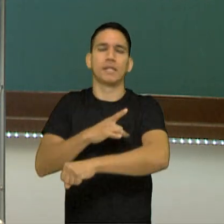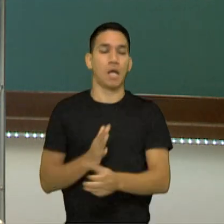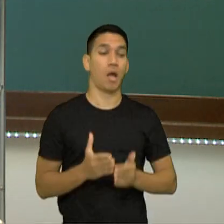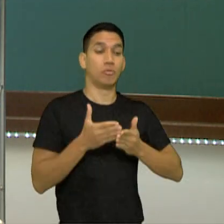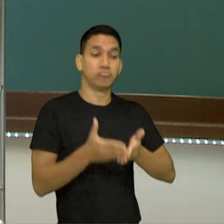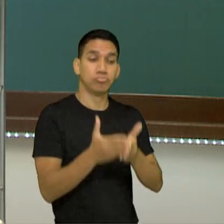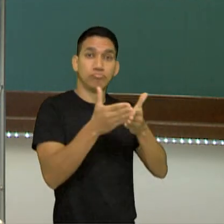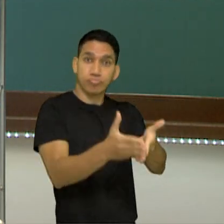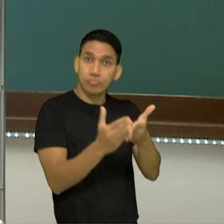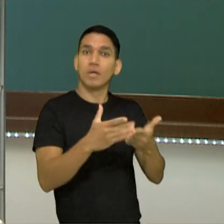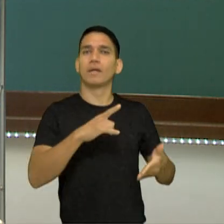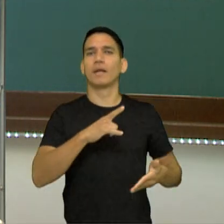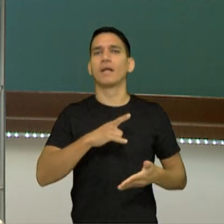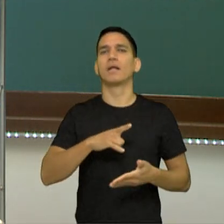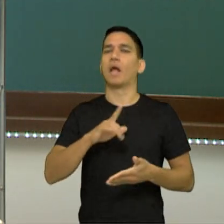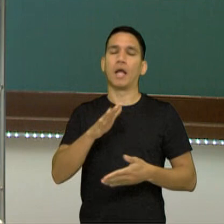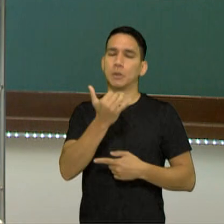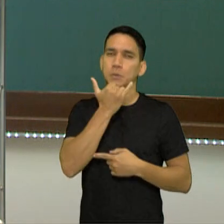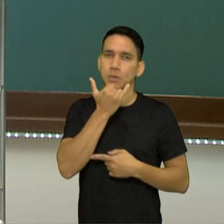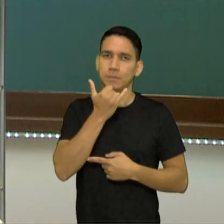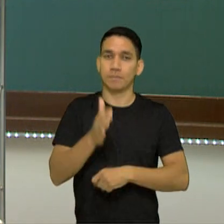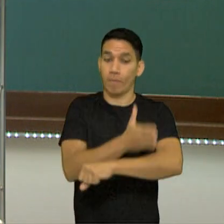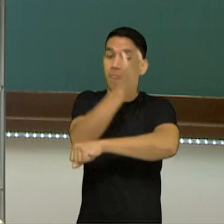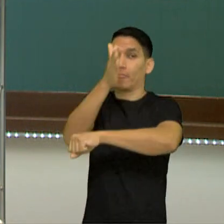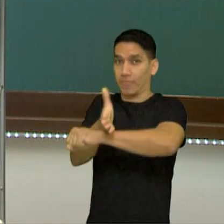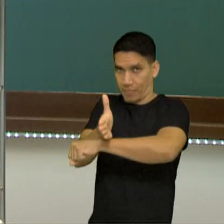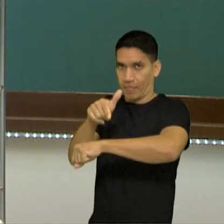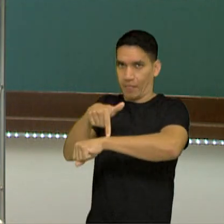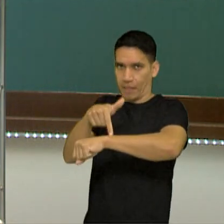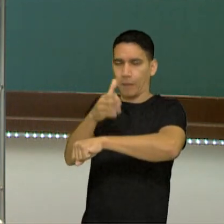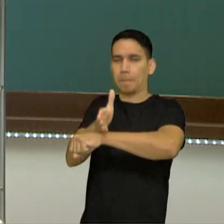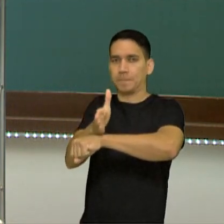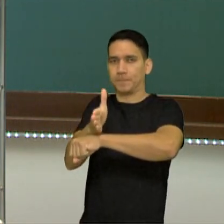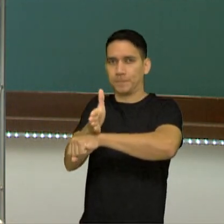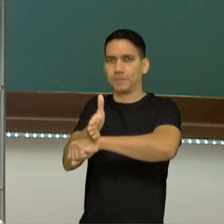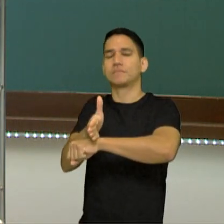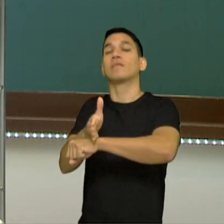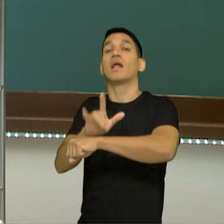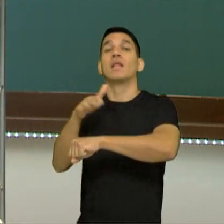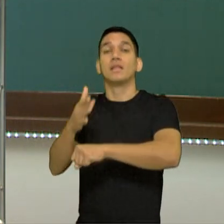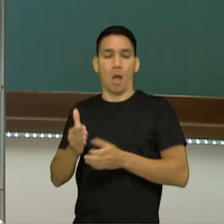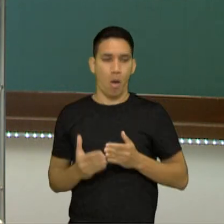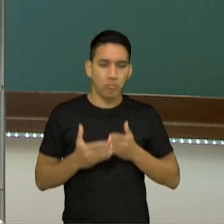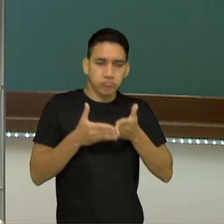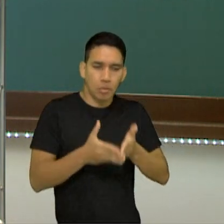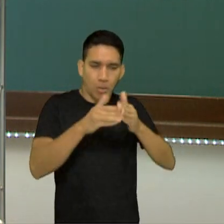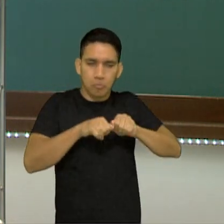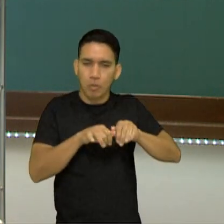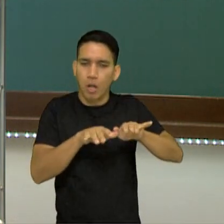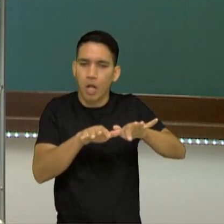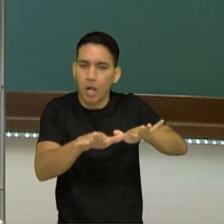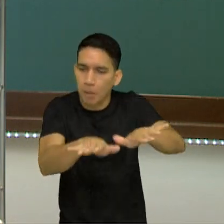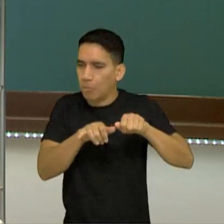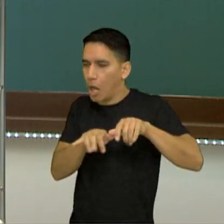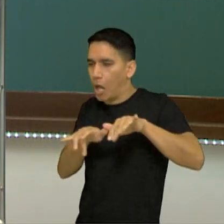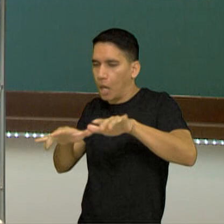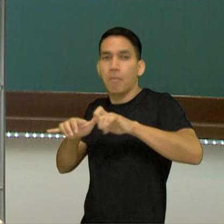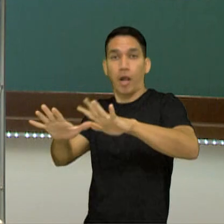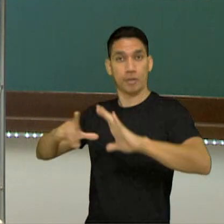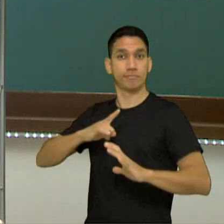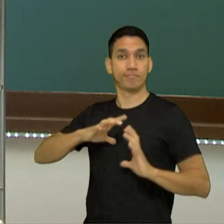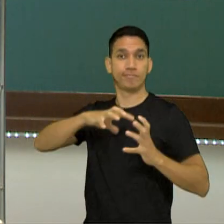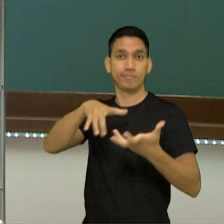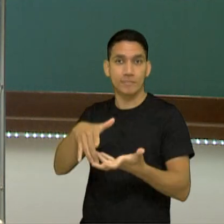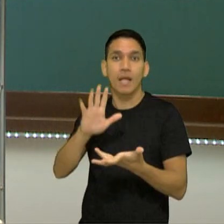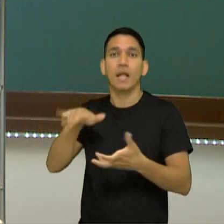as descobertas, na Idade Moderna, pessoal. Então, as grandes navegações vão tudo acontecer na Idade Moderna. E a